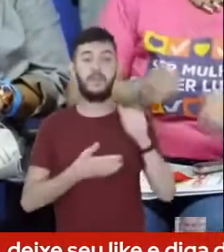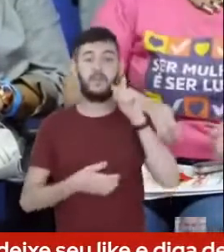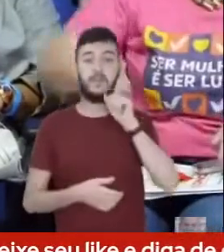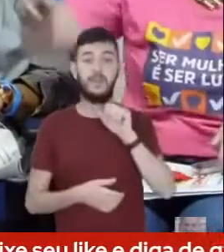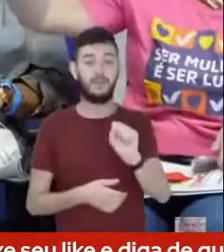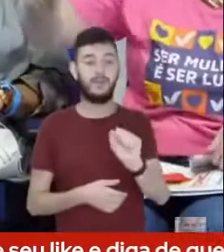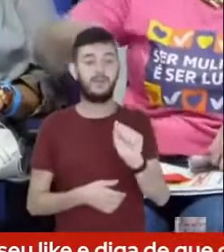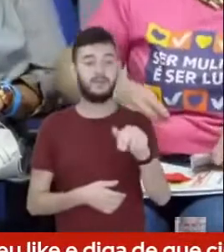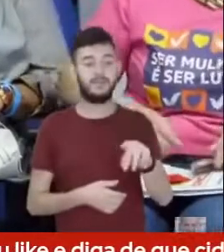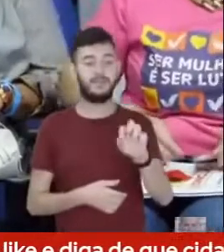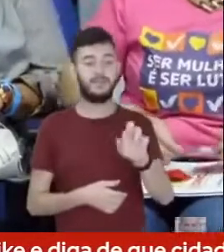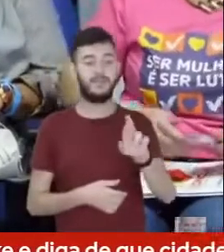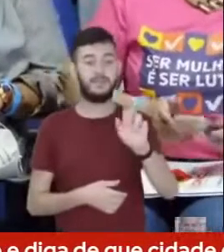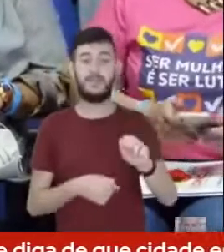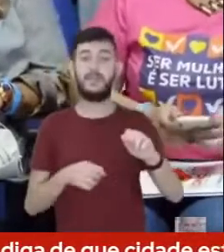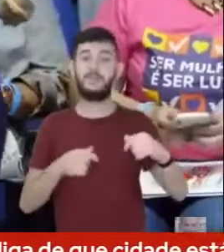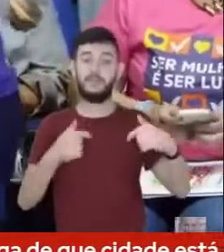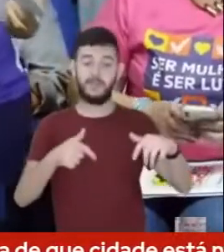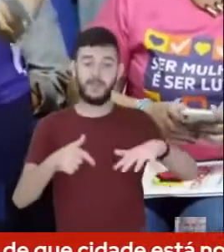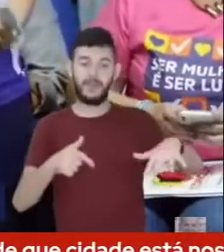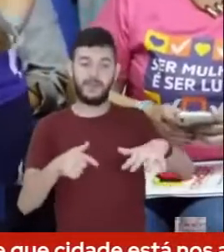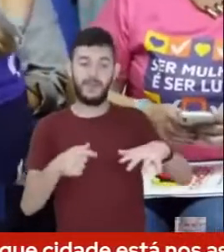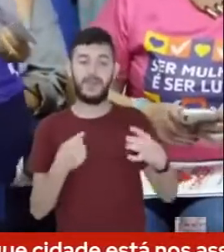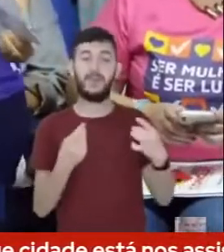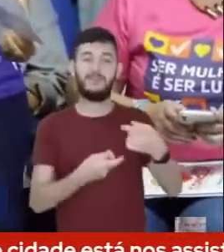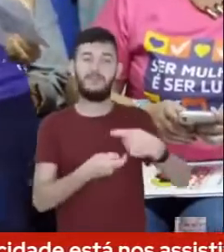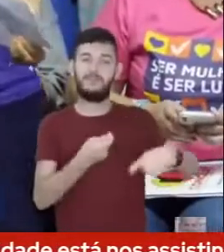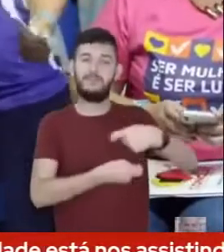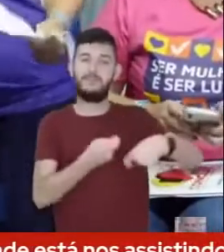Santa Regina, todos aqui. Bom, pessoal,